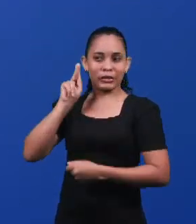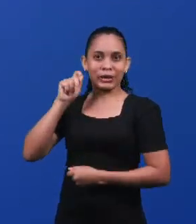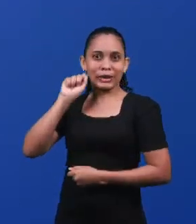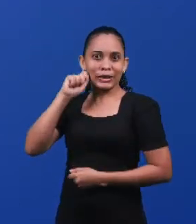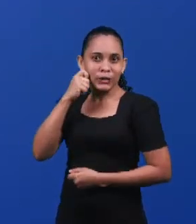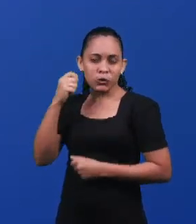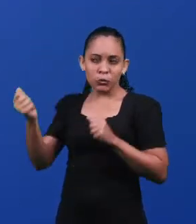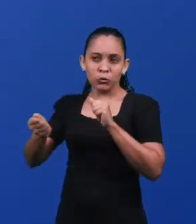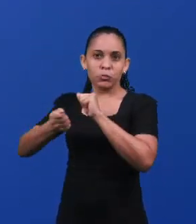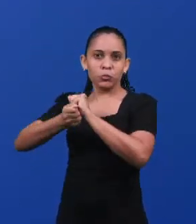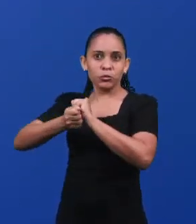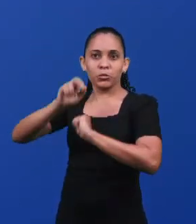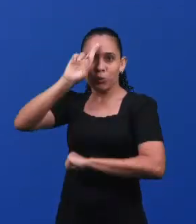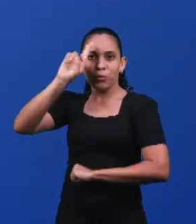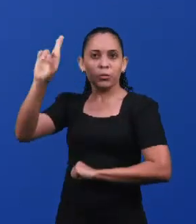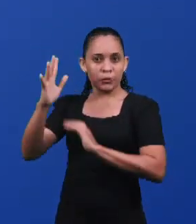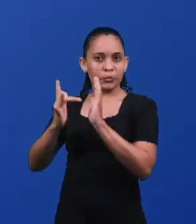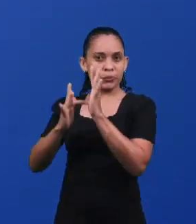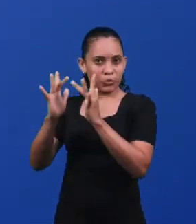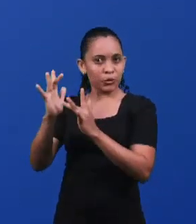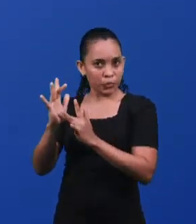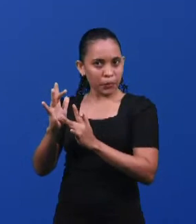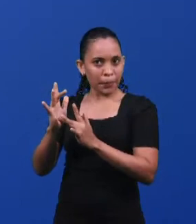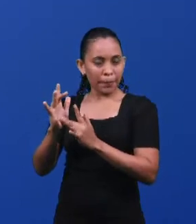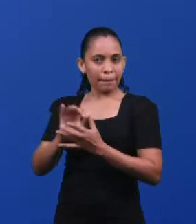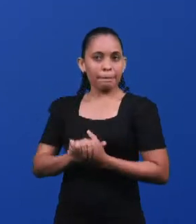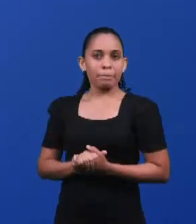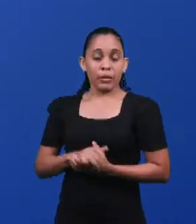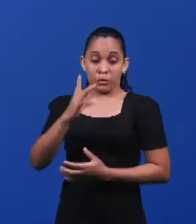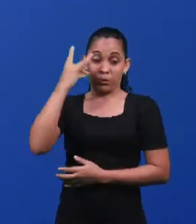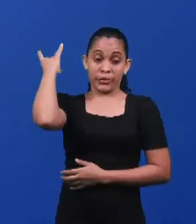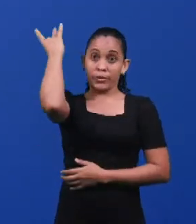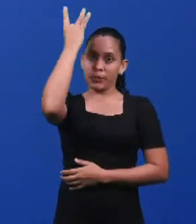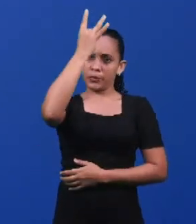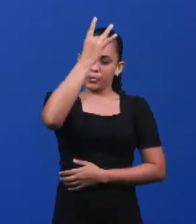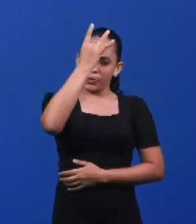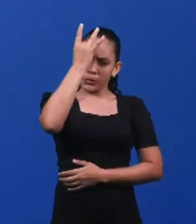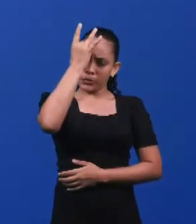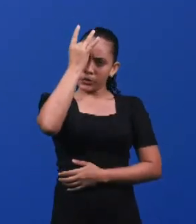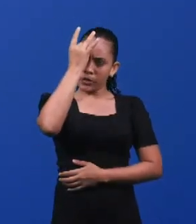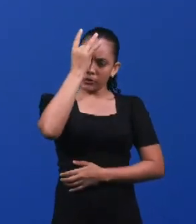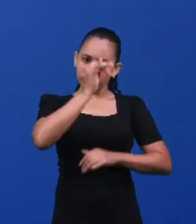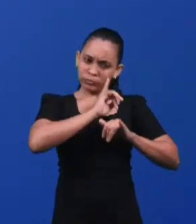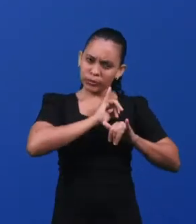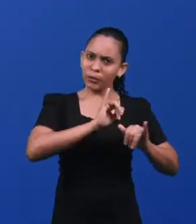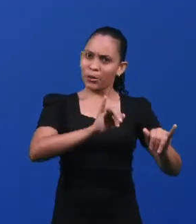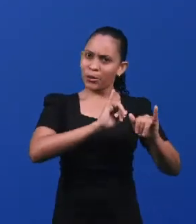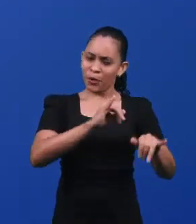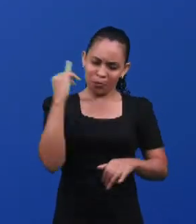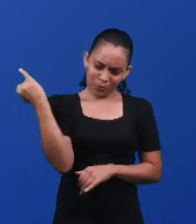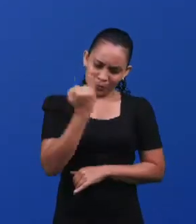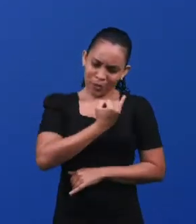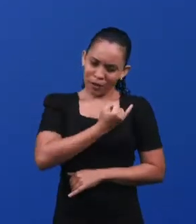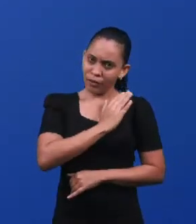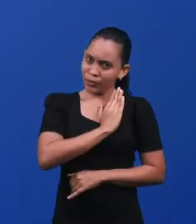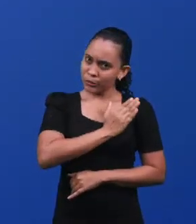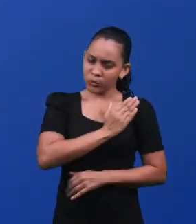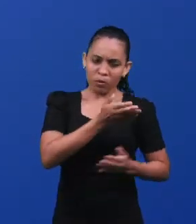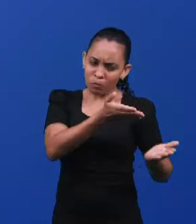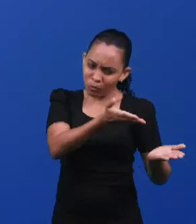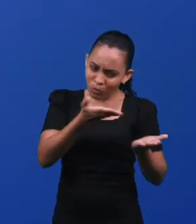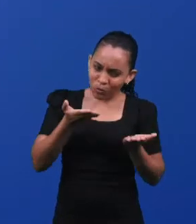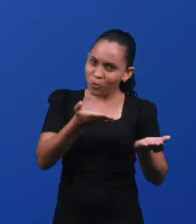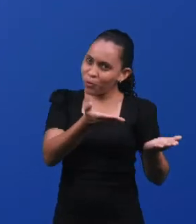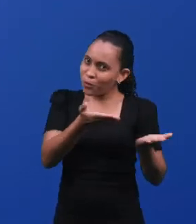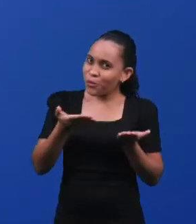Senhor Jesus. E o Espírito Santo, ele tem saído aí a falar, a tocar os corações, chamando para